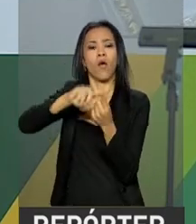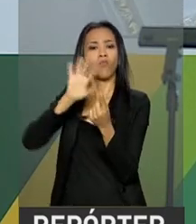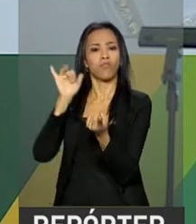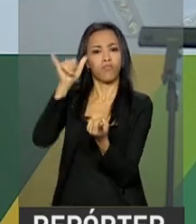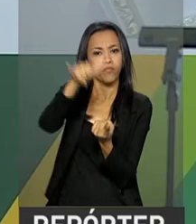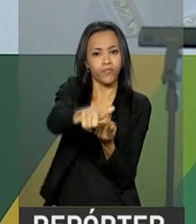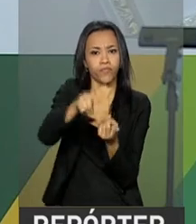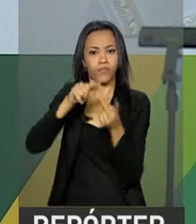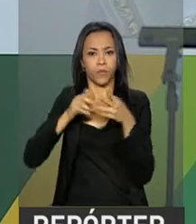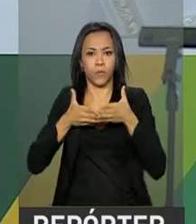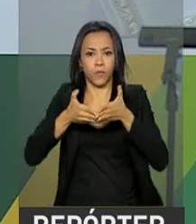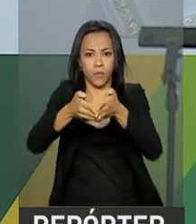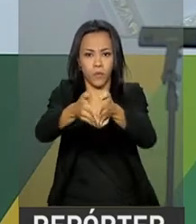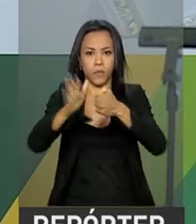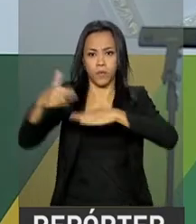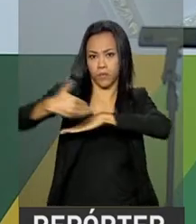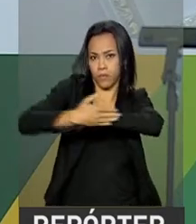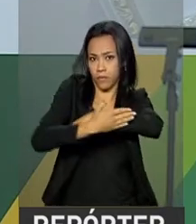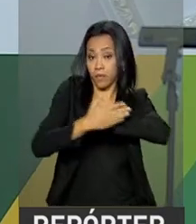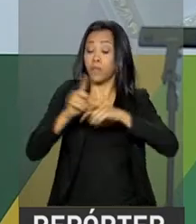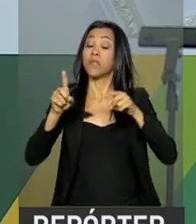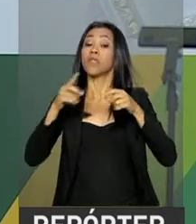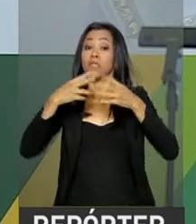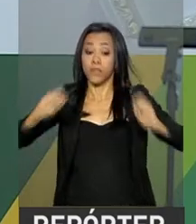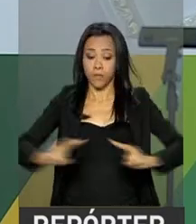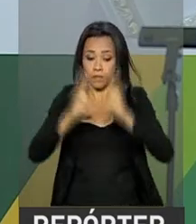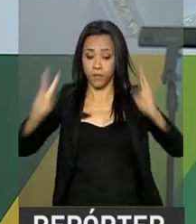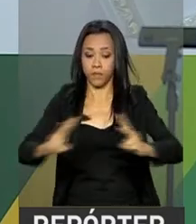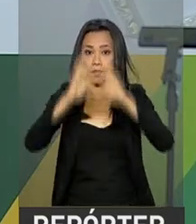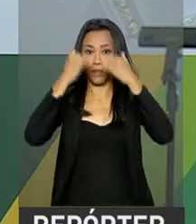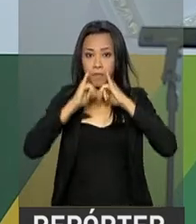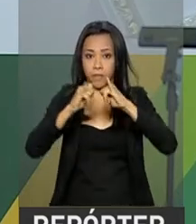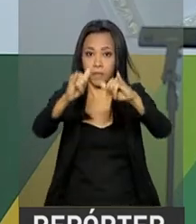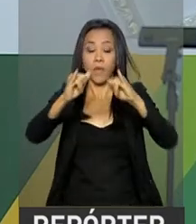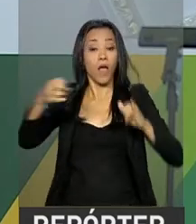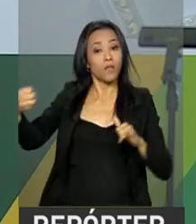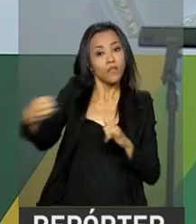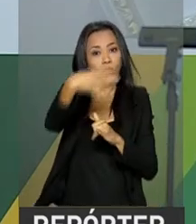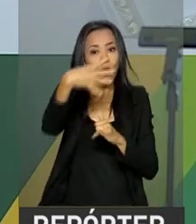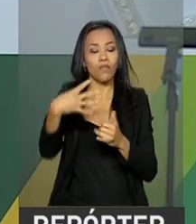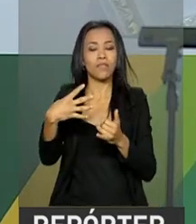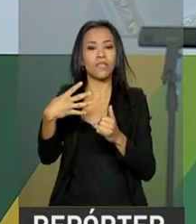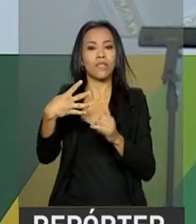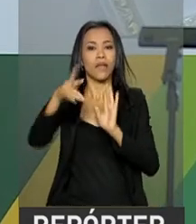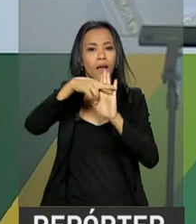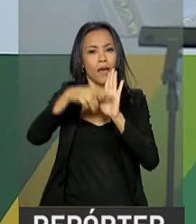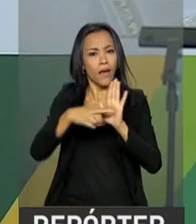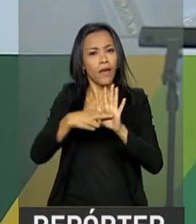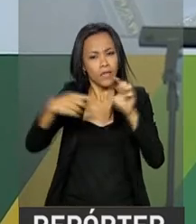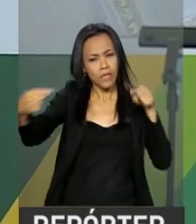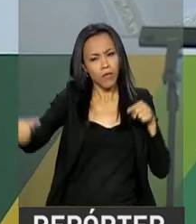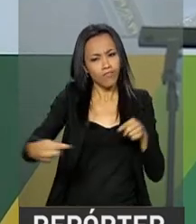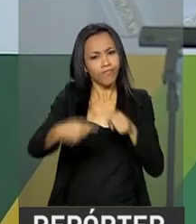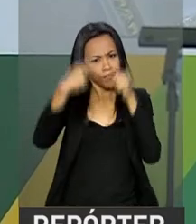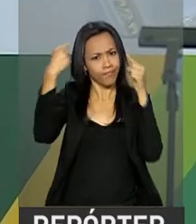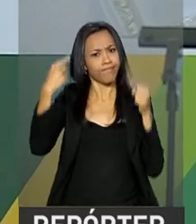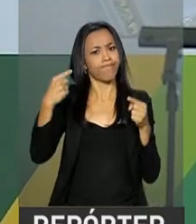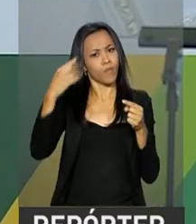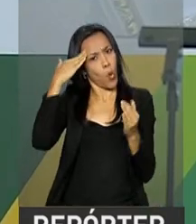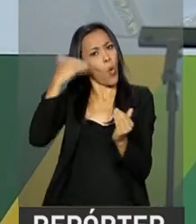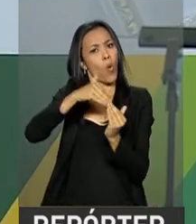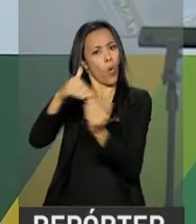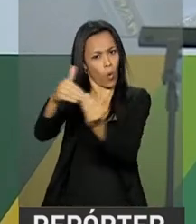ferrovias, energia, não é? Que as novas regras são mais acertadas. Nós tivemos muita